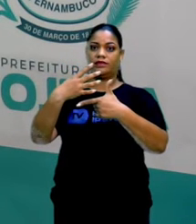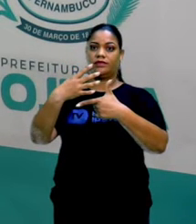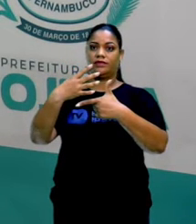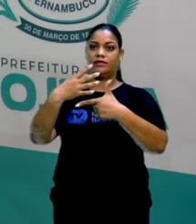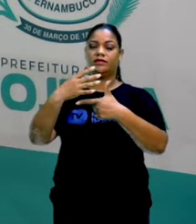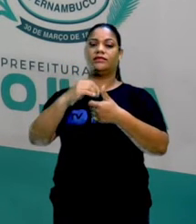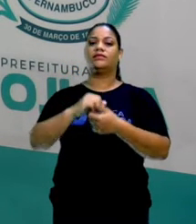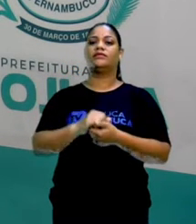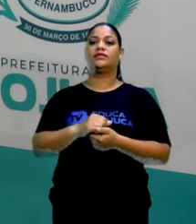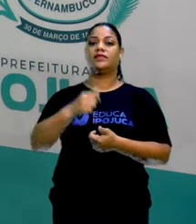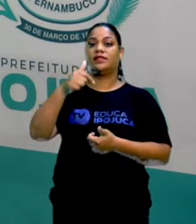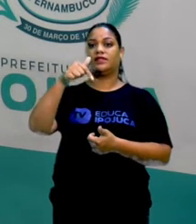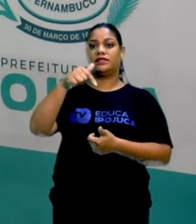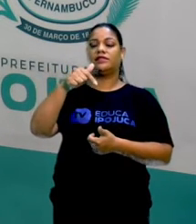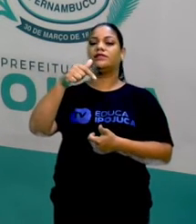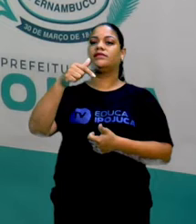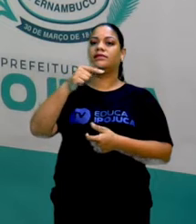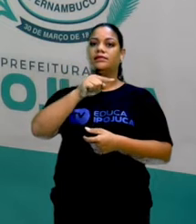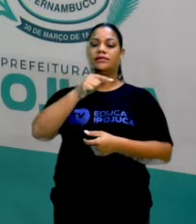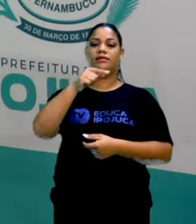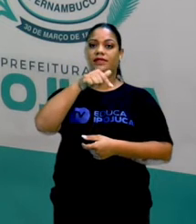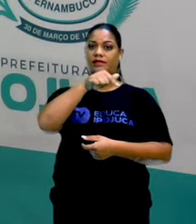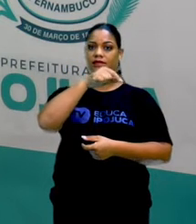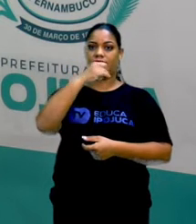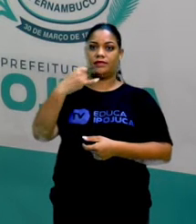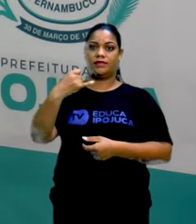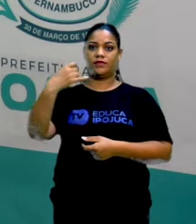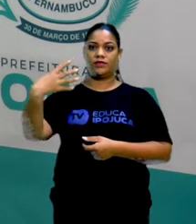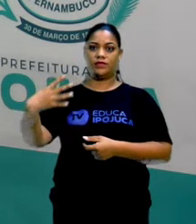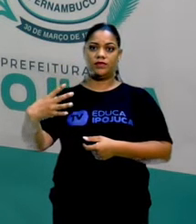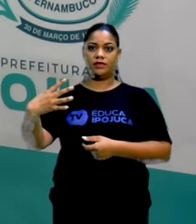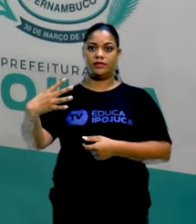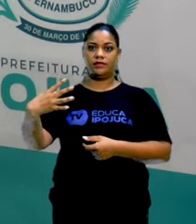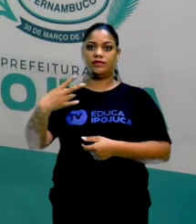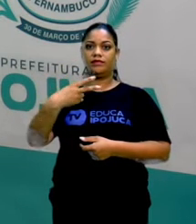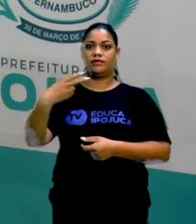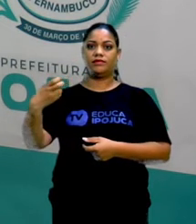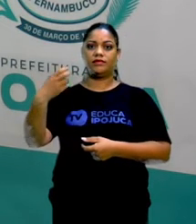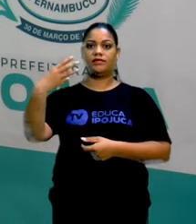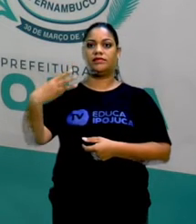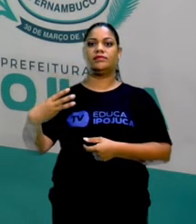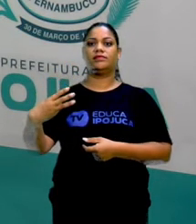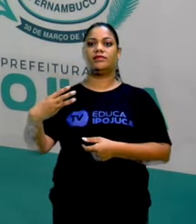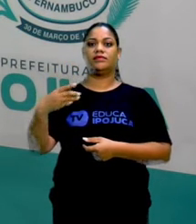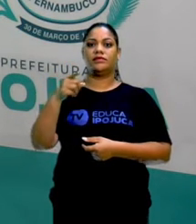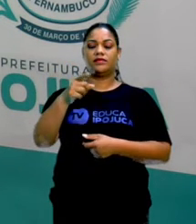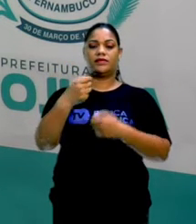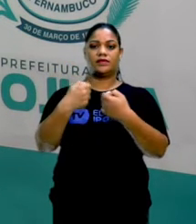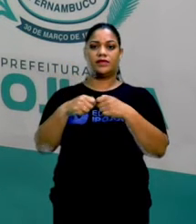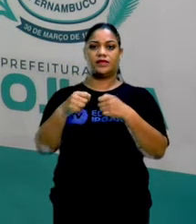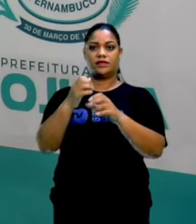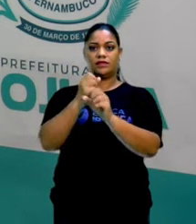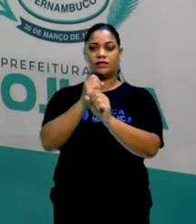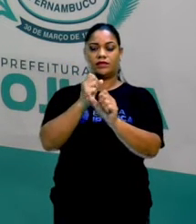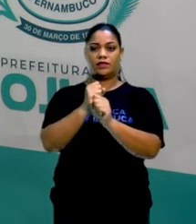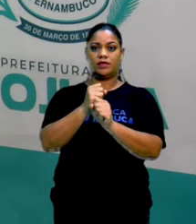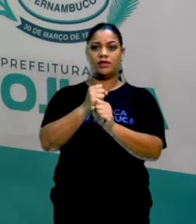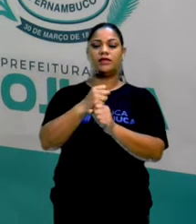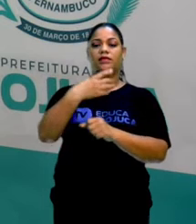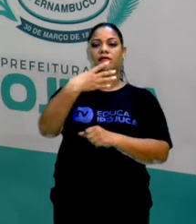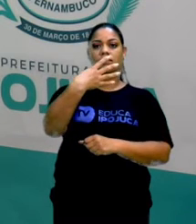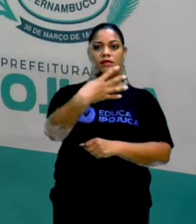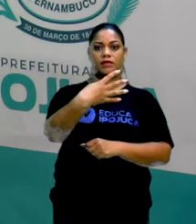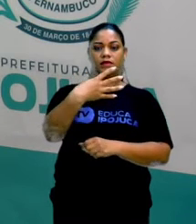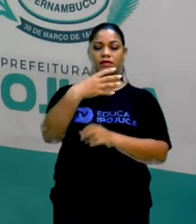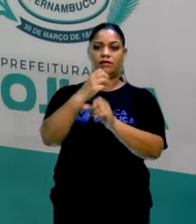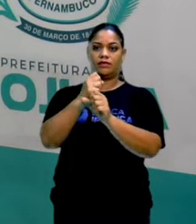aqui. Quem de 7 tira 4 fica 3. Então você entendeu aí que você tem que somar. 4 mais 3 é 7. Então